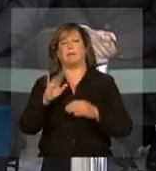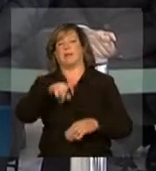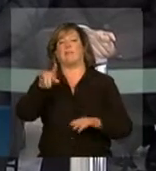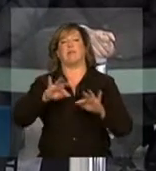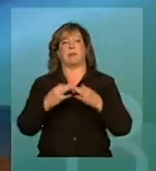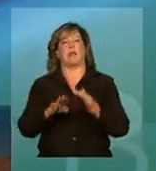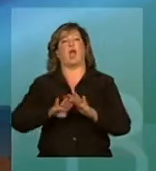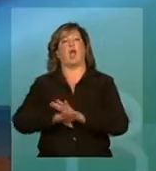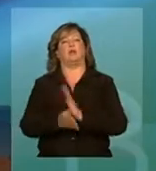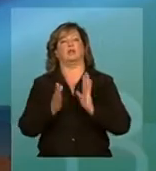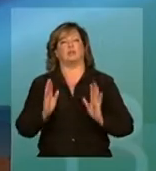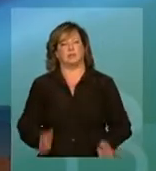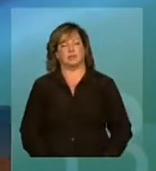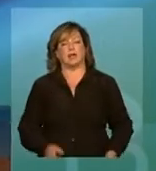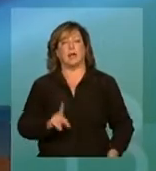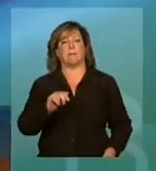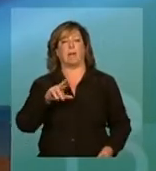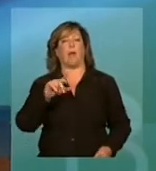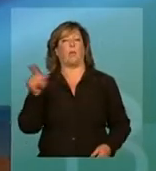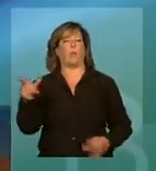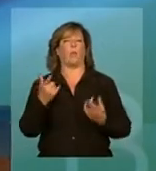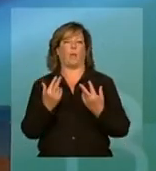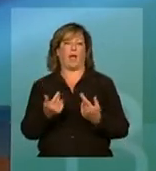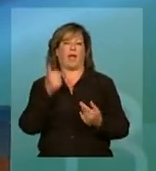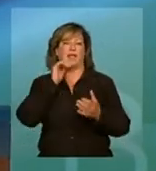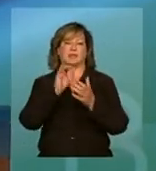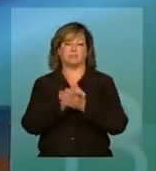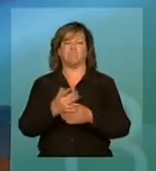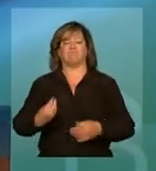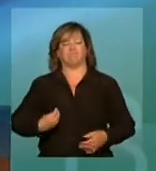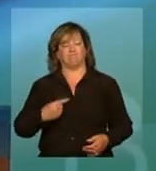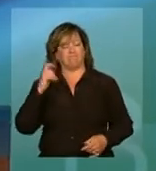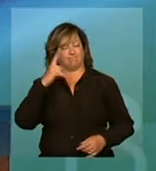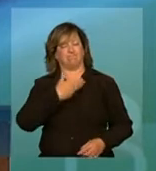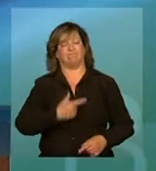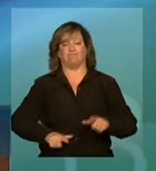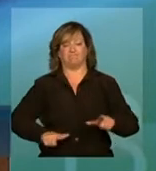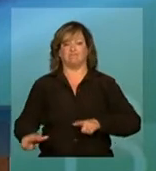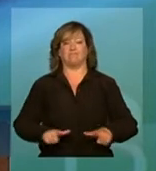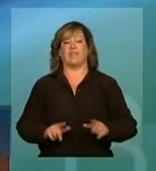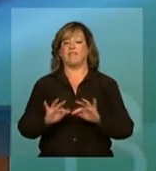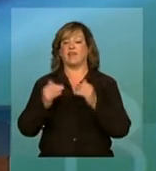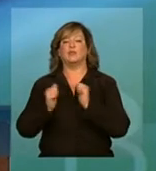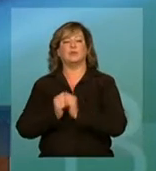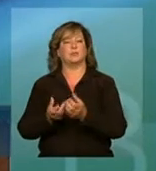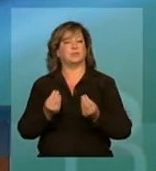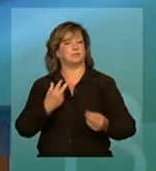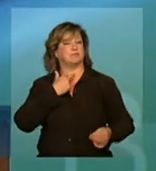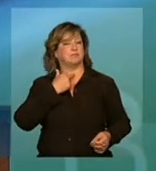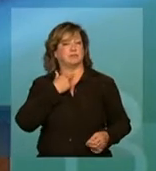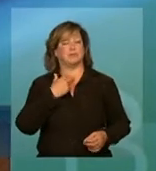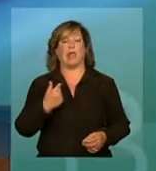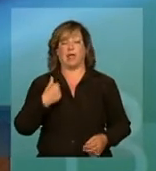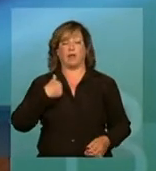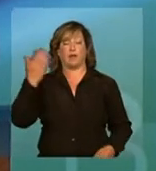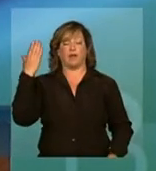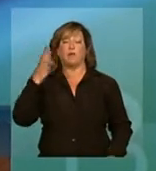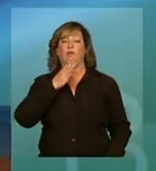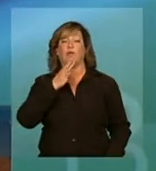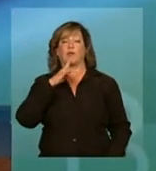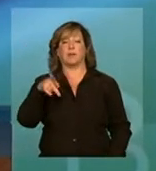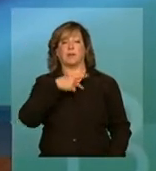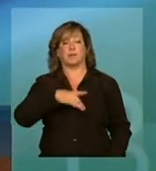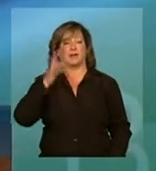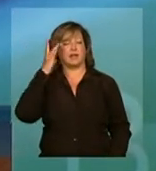acostumaram, como Paulo Bernardo, que é assim a nossa vida. Eu conheci a Presidenta Dilma Rousseff quando, ainda